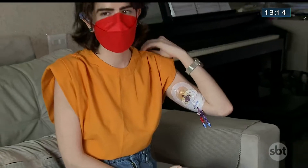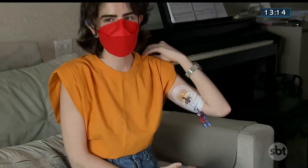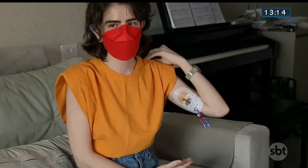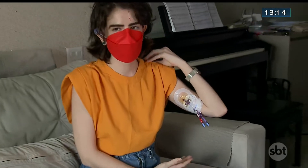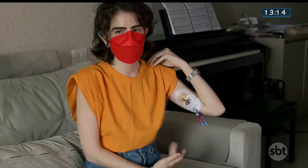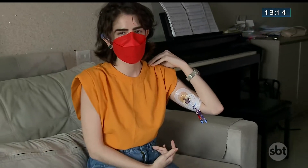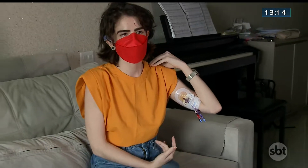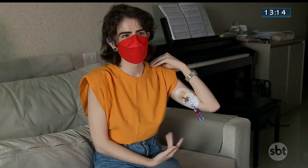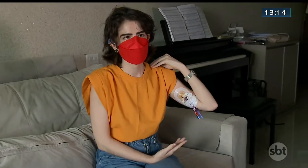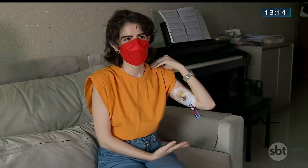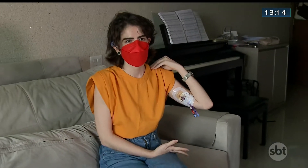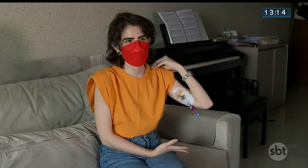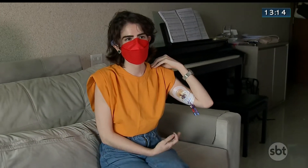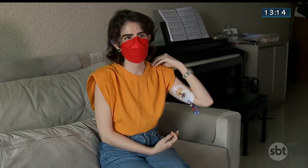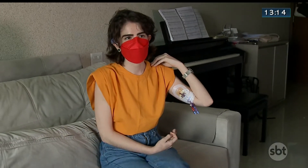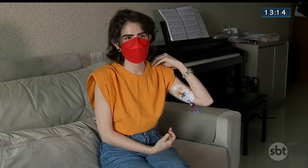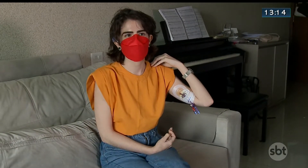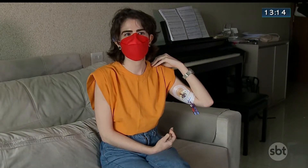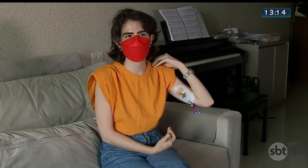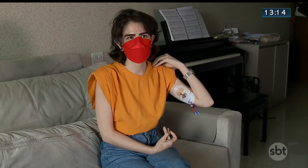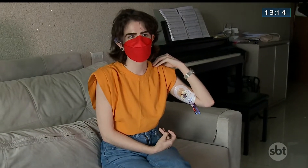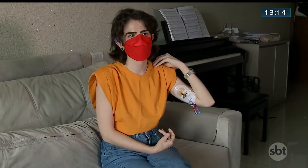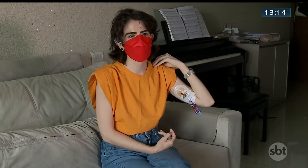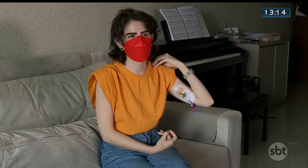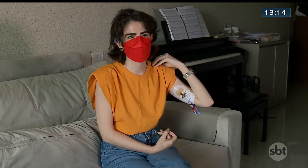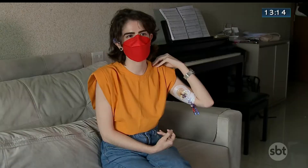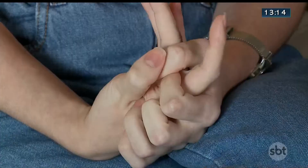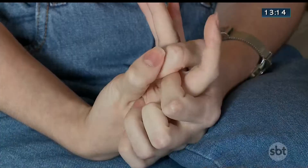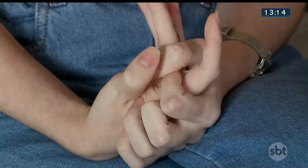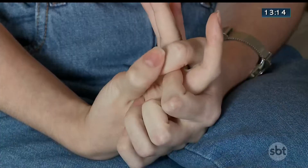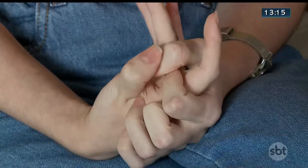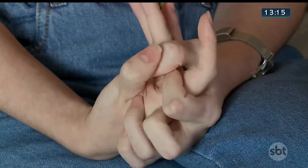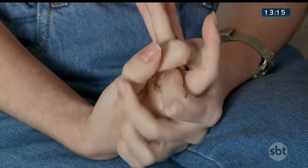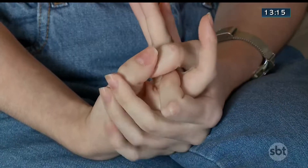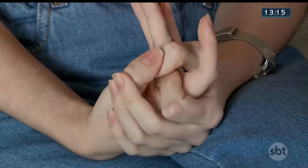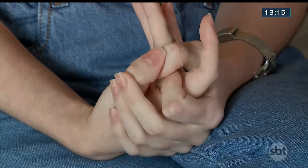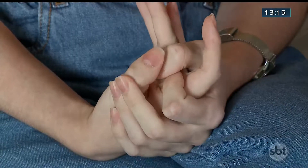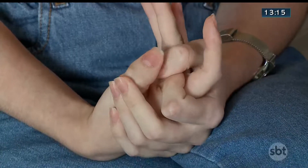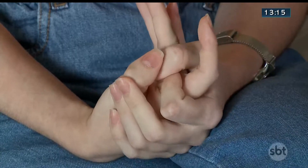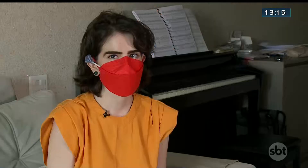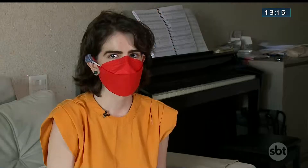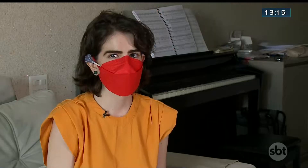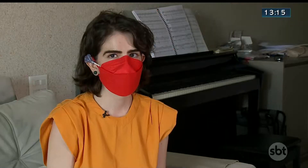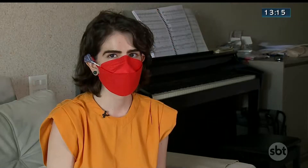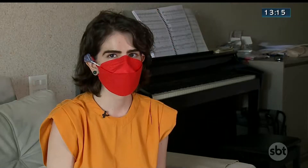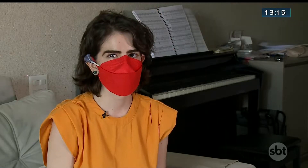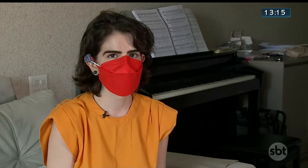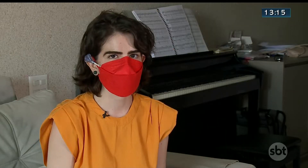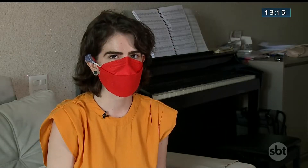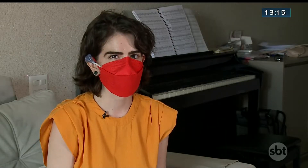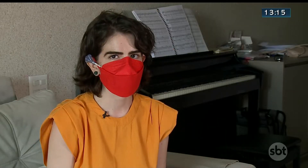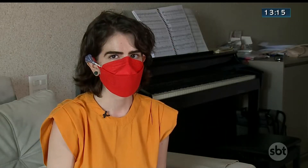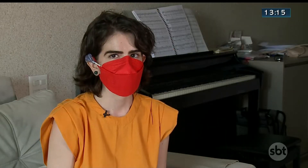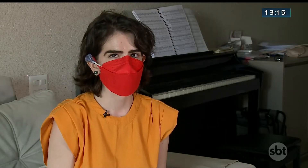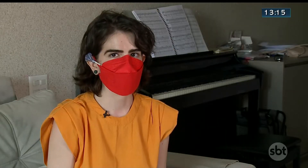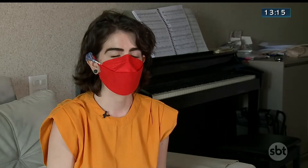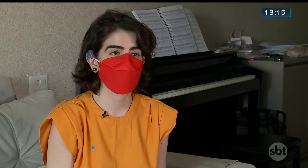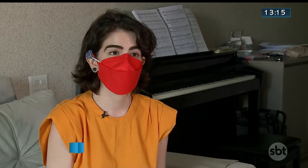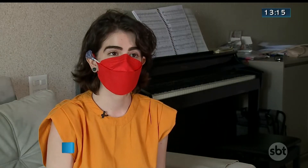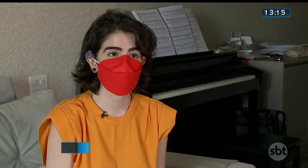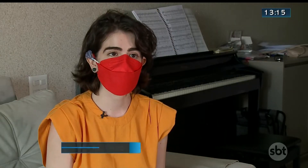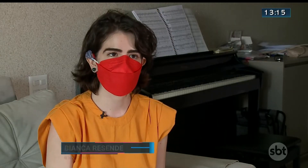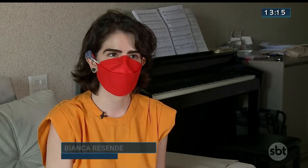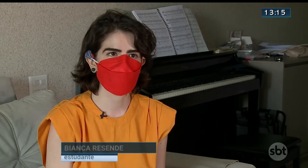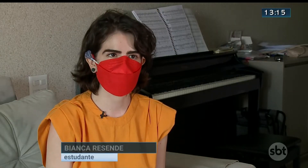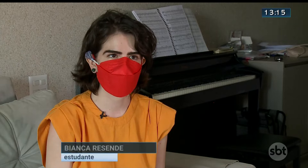e parede dos vasos sanguíneos. Os sintomas surgiram nos primeiros meses de vida. Desde que eu nasci e quando